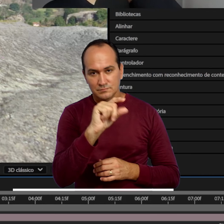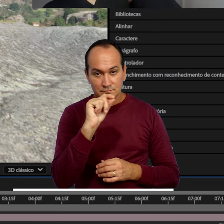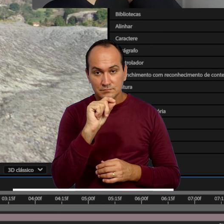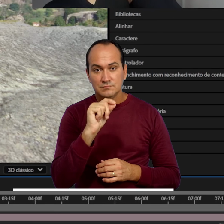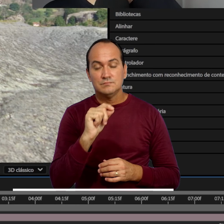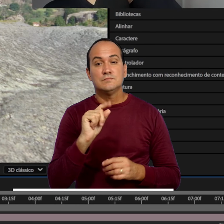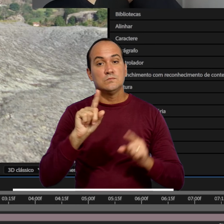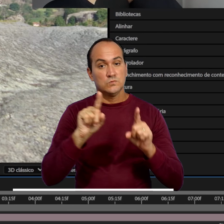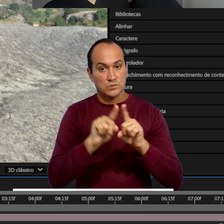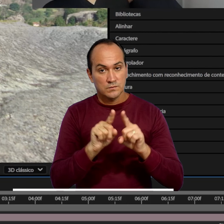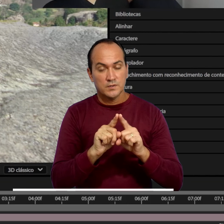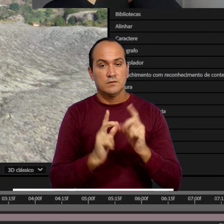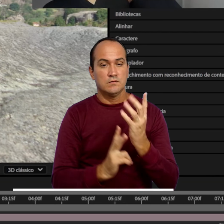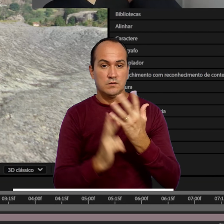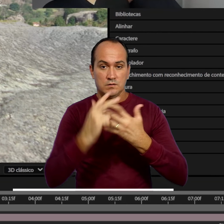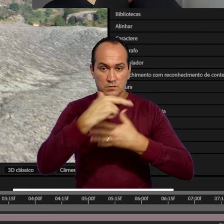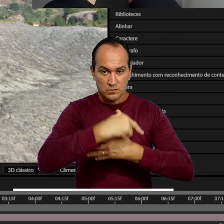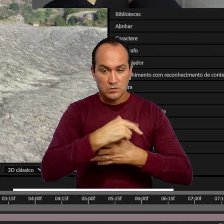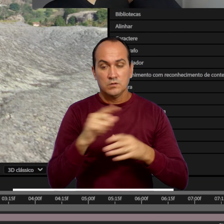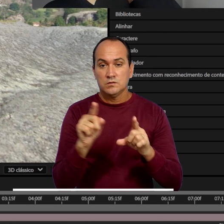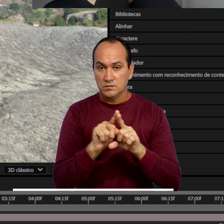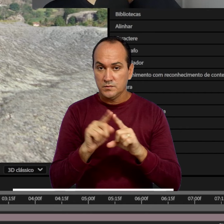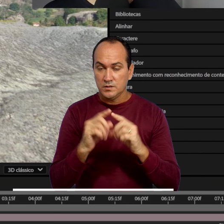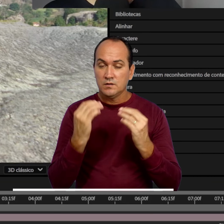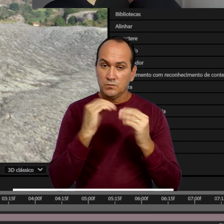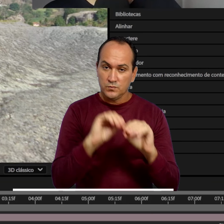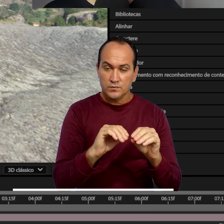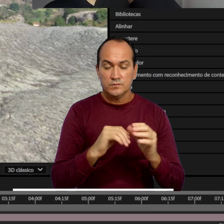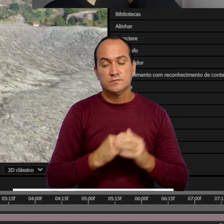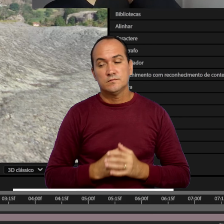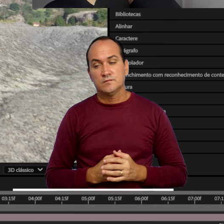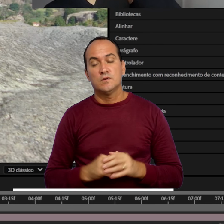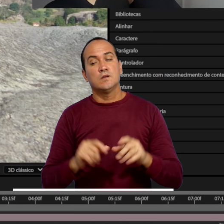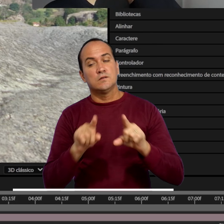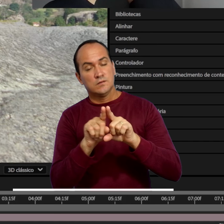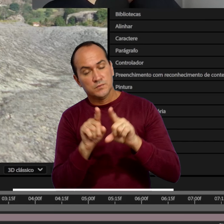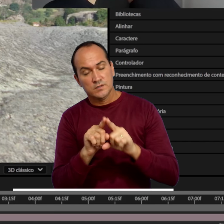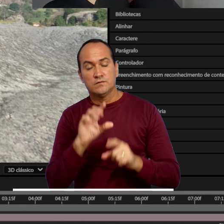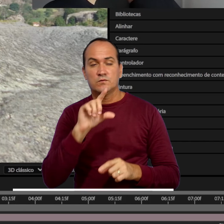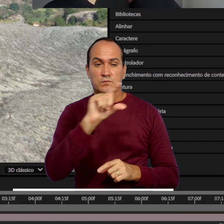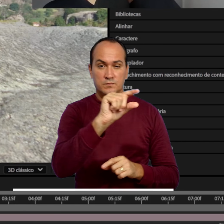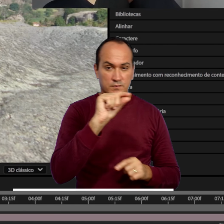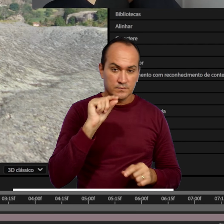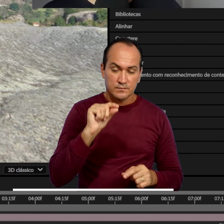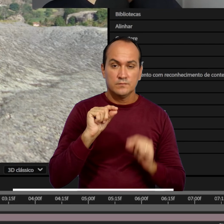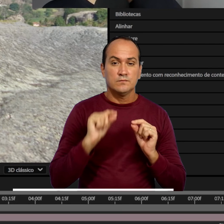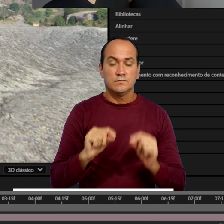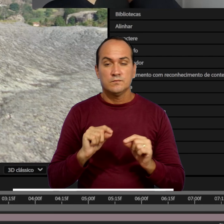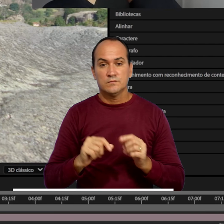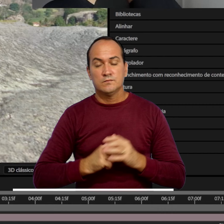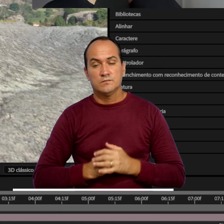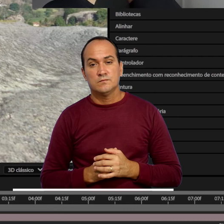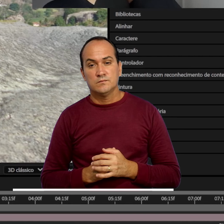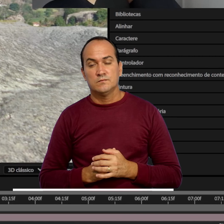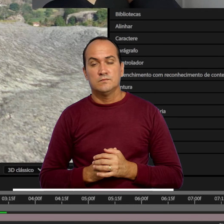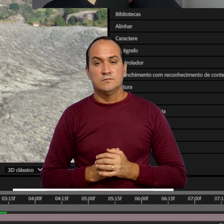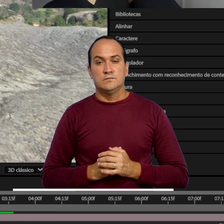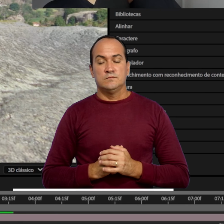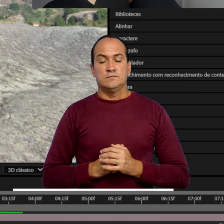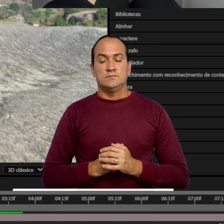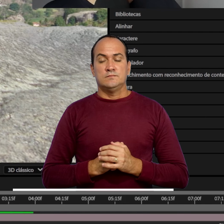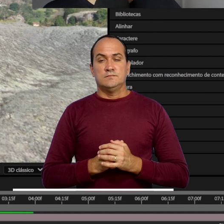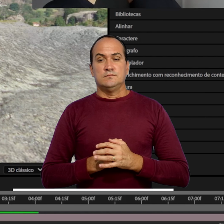vou selecionar ele aqui. E além do efeito de recorte, que é esse aqui, ó, vou vir aqui em efeito, eu vou pegar aqui, de fato, aqui tipo um